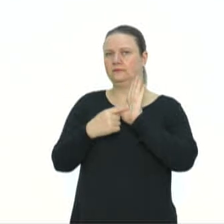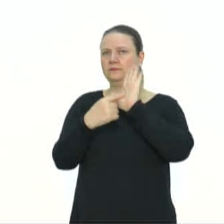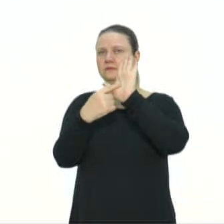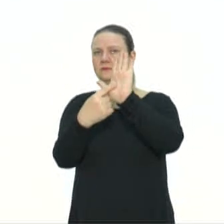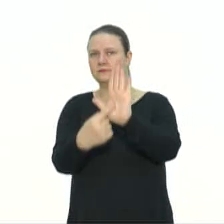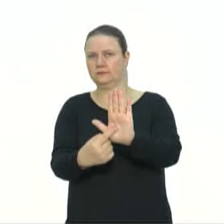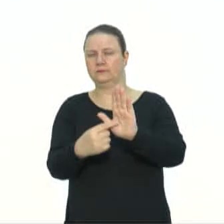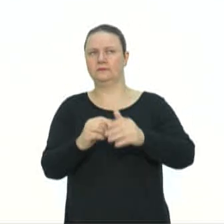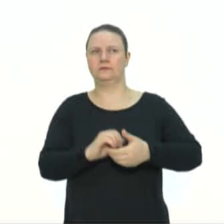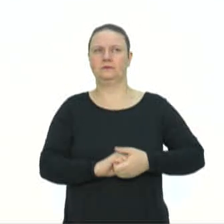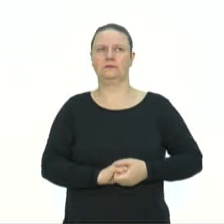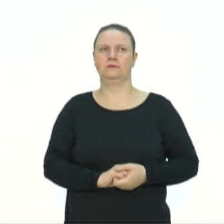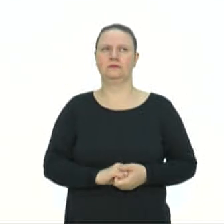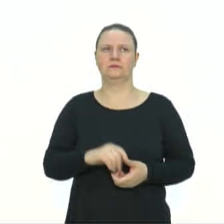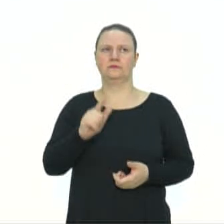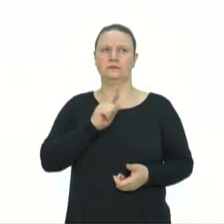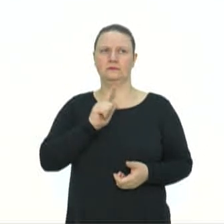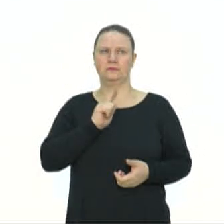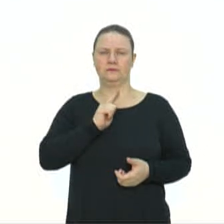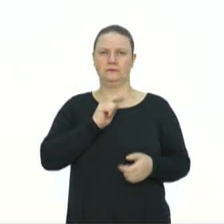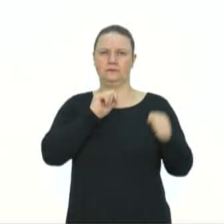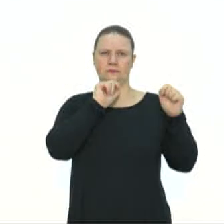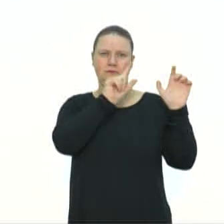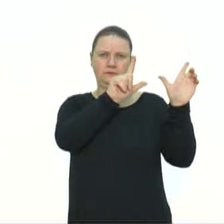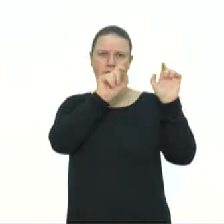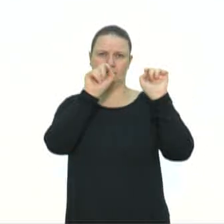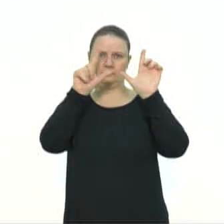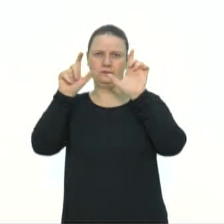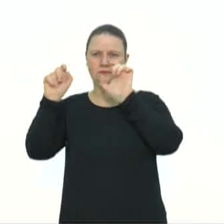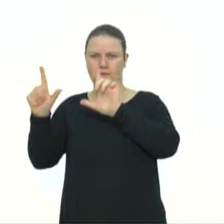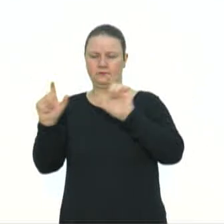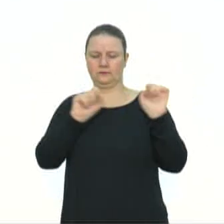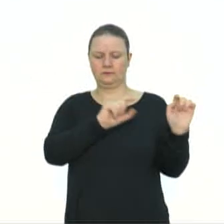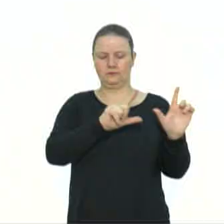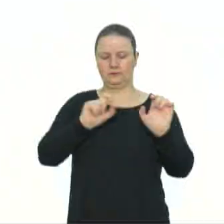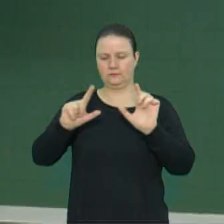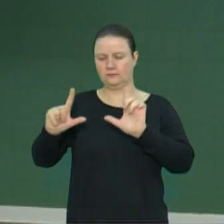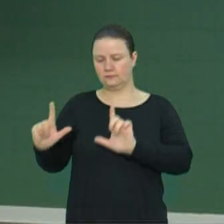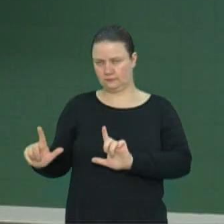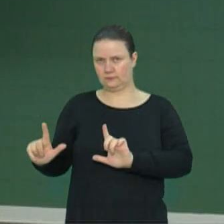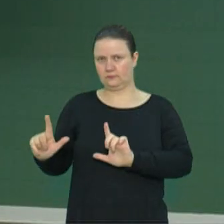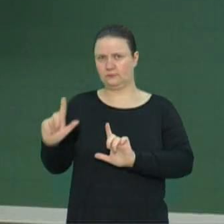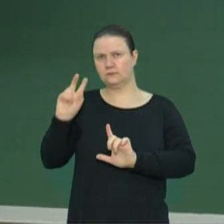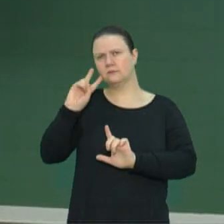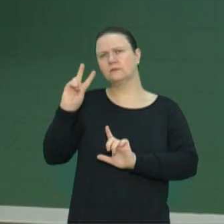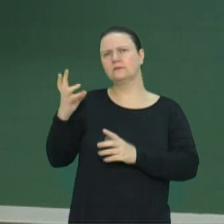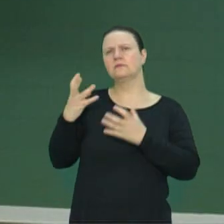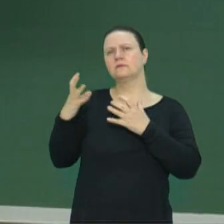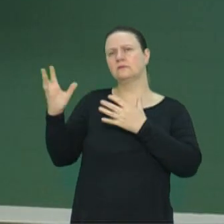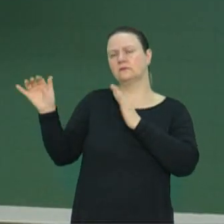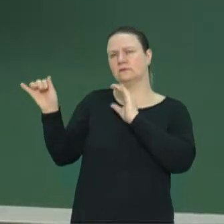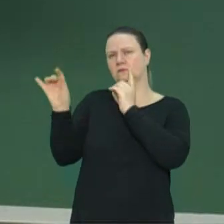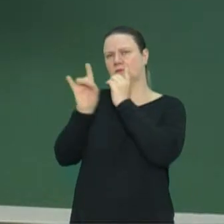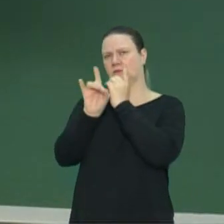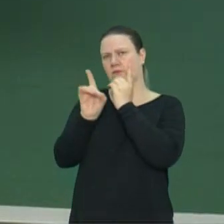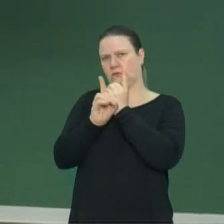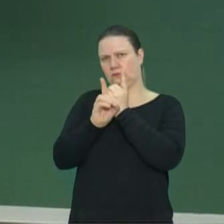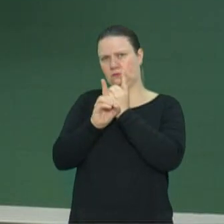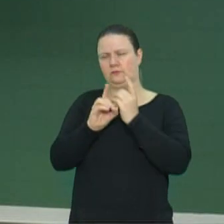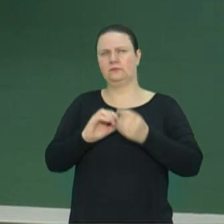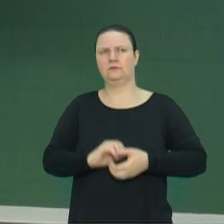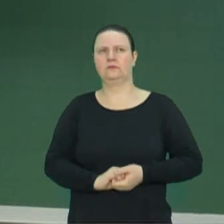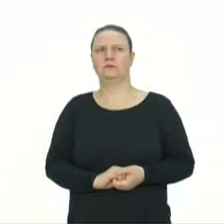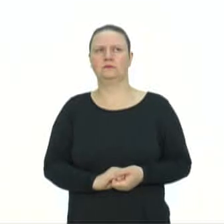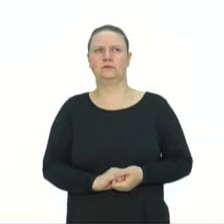Então, temos uma vinheta e aqui tem alguns demonstrativos que eu quero que vocês encontrem. Vamos lá, então.